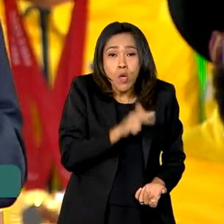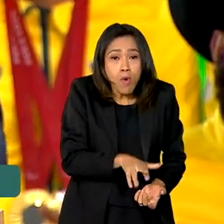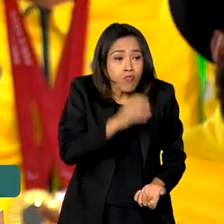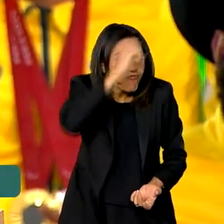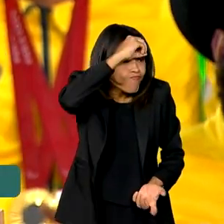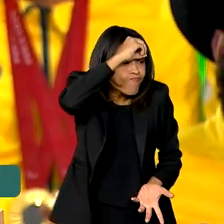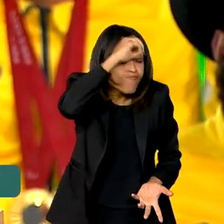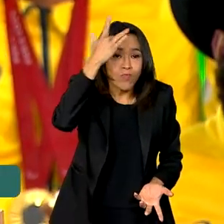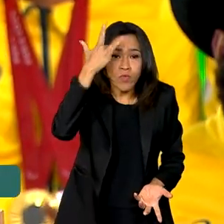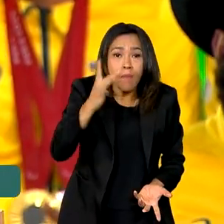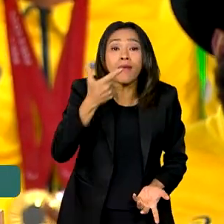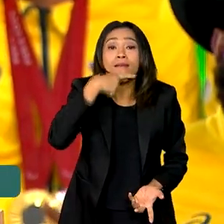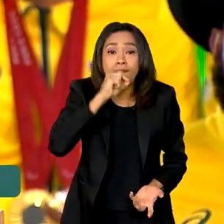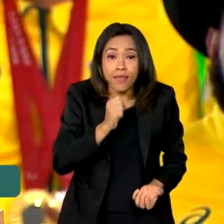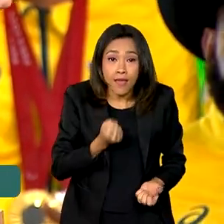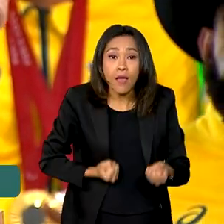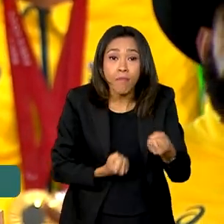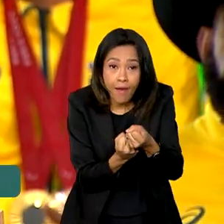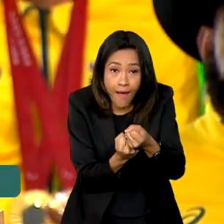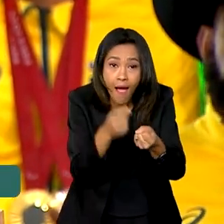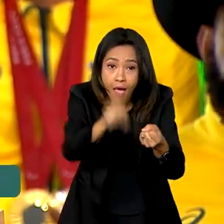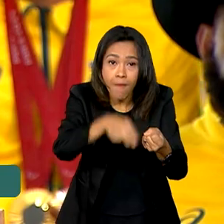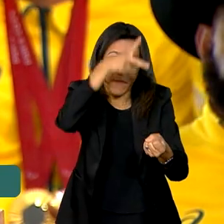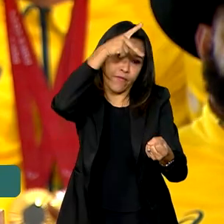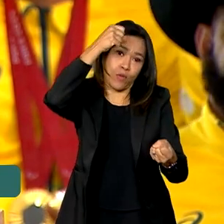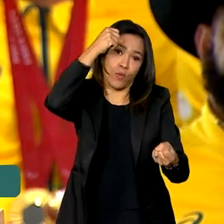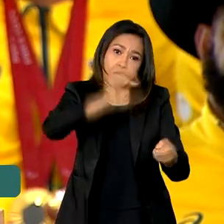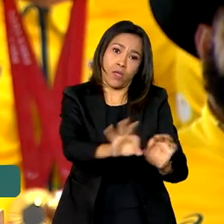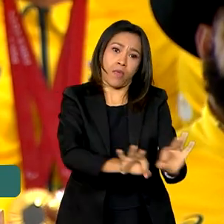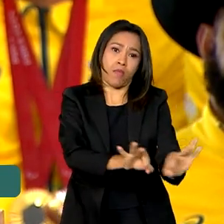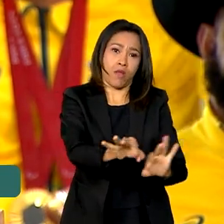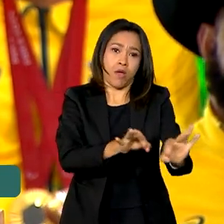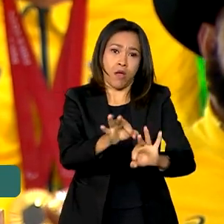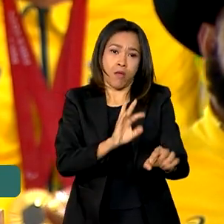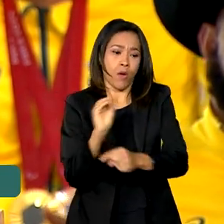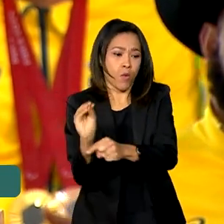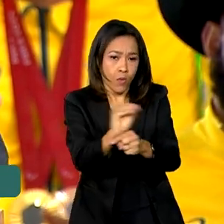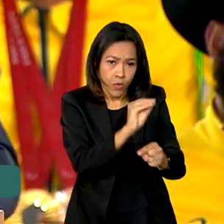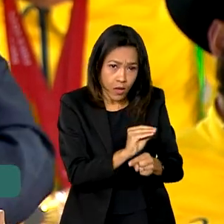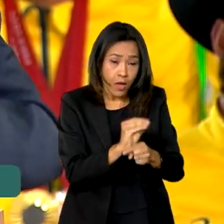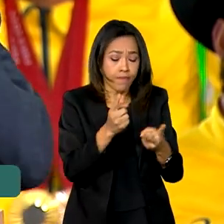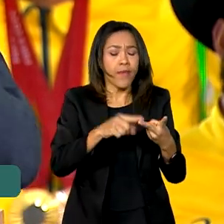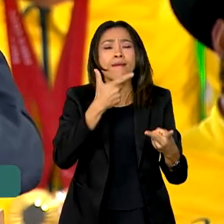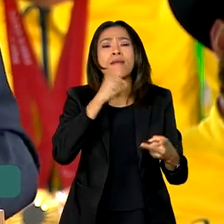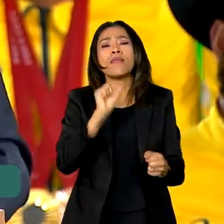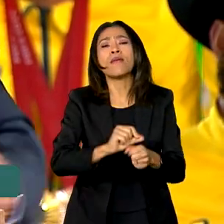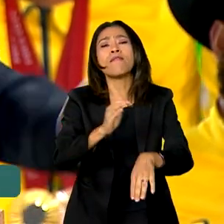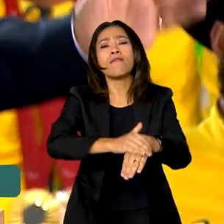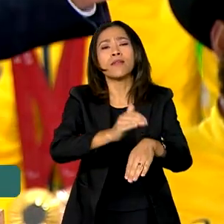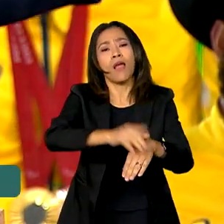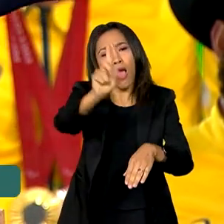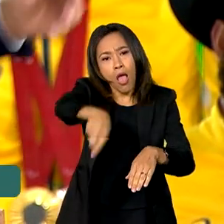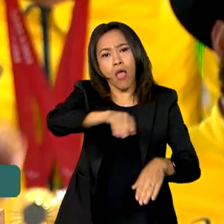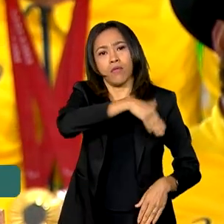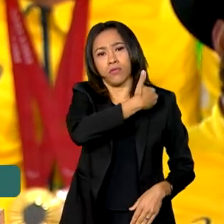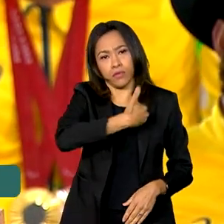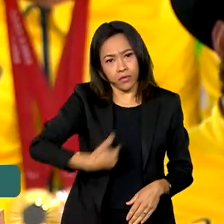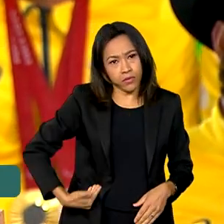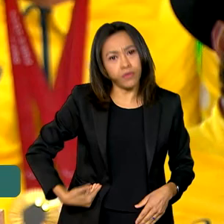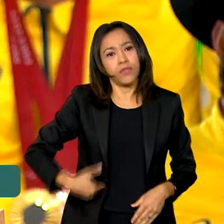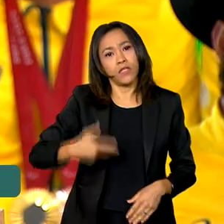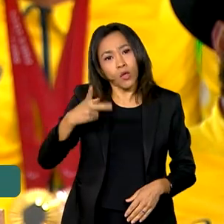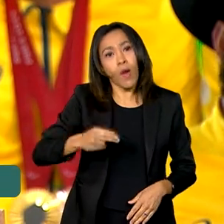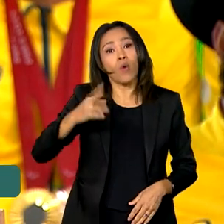ou seja, quem tem que fazer isso é uma prefeitura que tem que estar preparada para cuidar, quem tem que fazer isso é o Estado, como o Alckmin fez no Estado